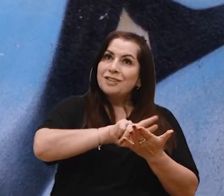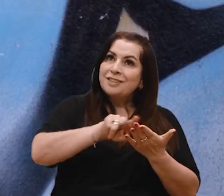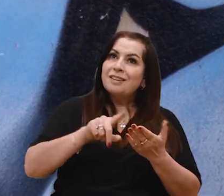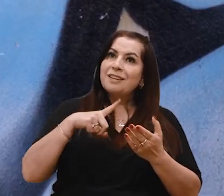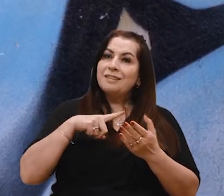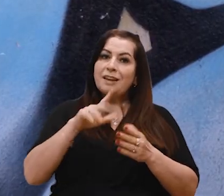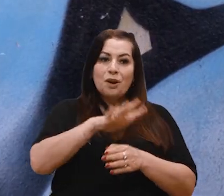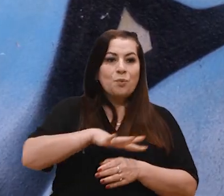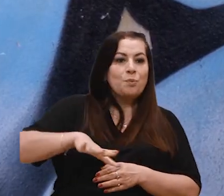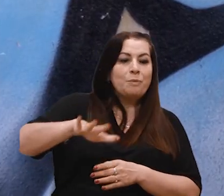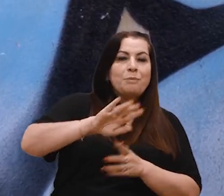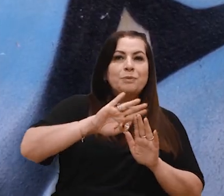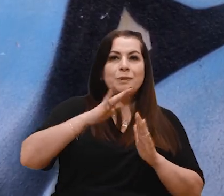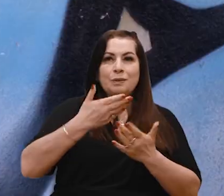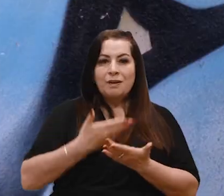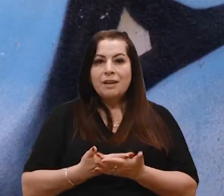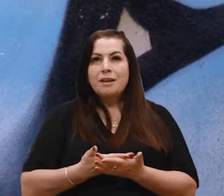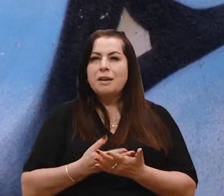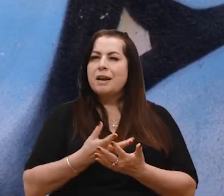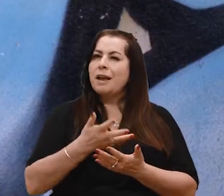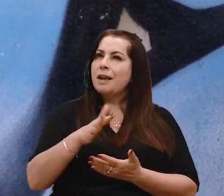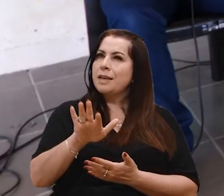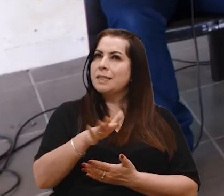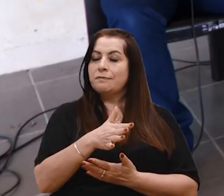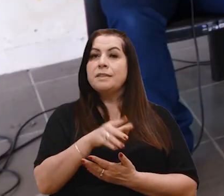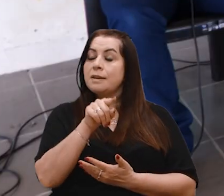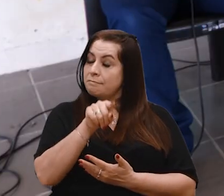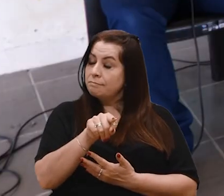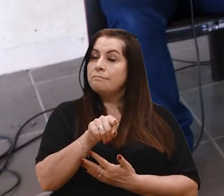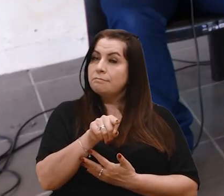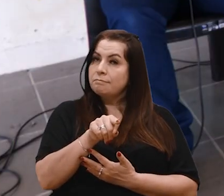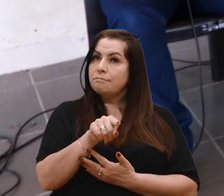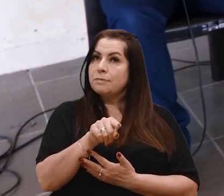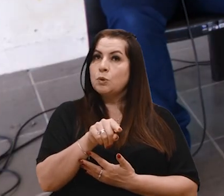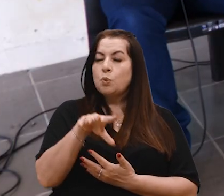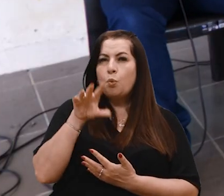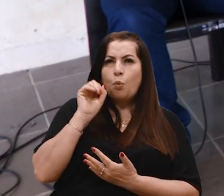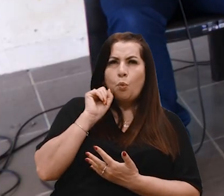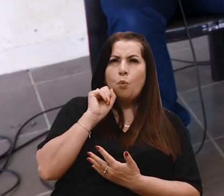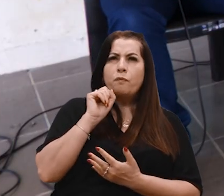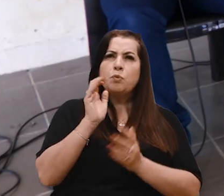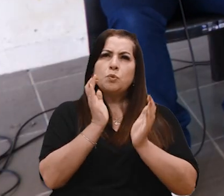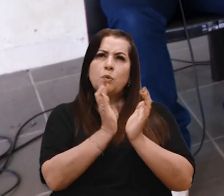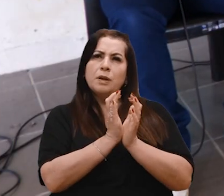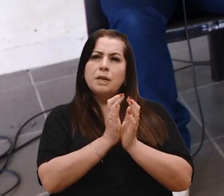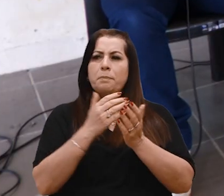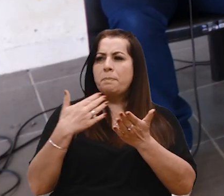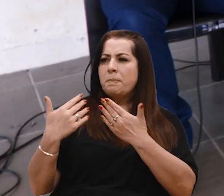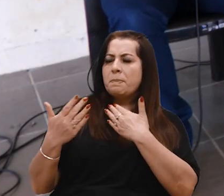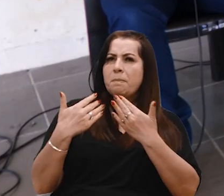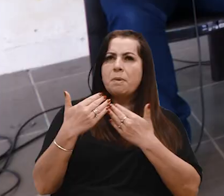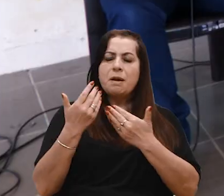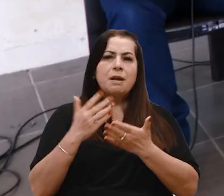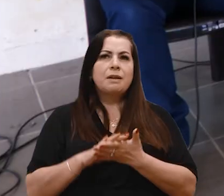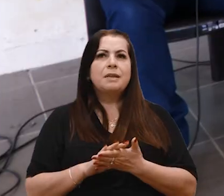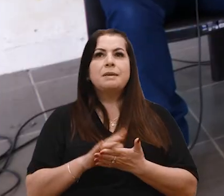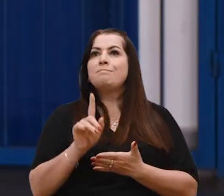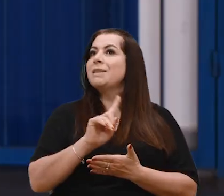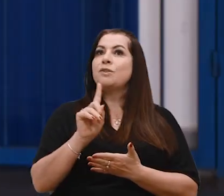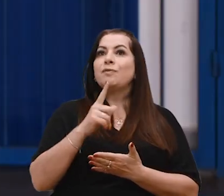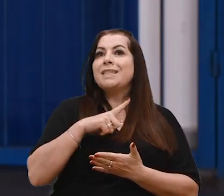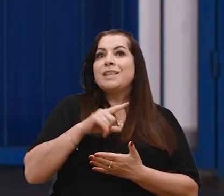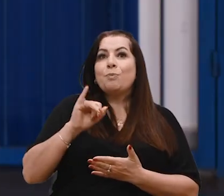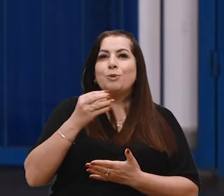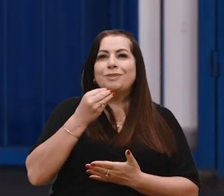cultura e com a diversidade que a gente tem no ambiente escolar. E que muitas vezes é isso, a gente ouve ali, né, que os colegas vão conversar